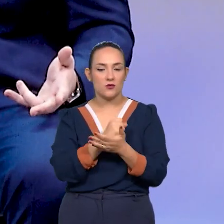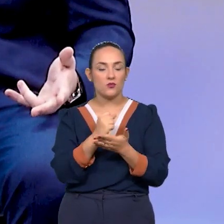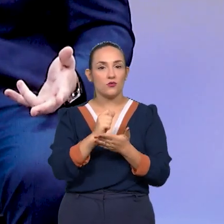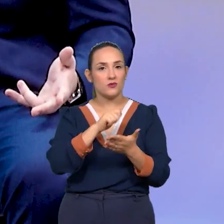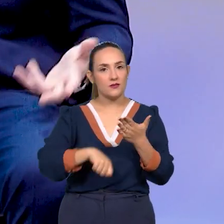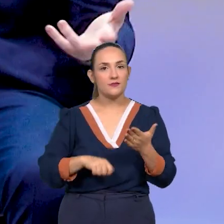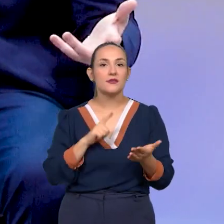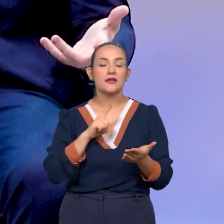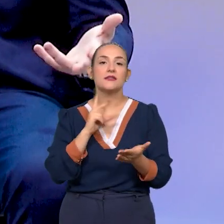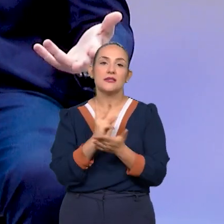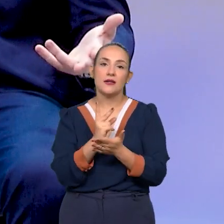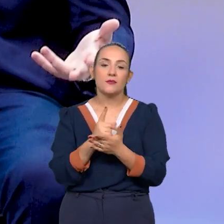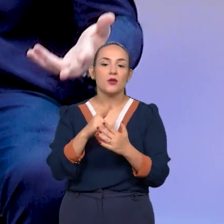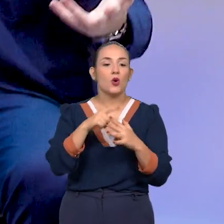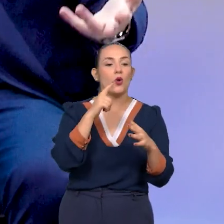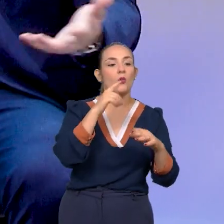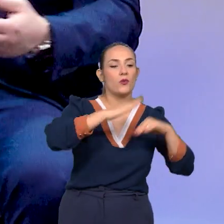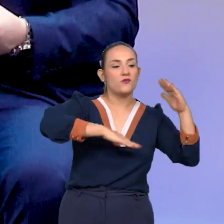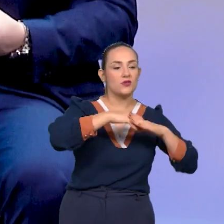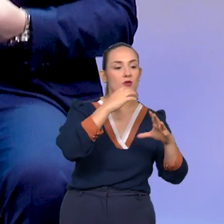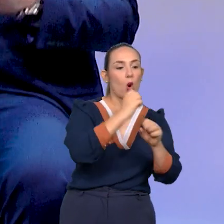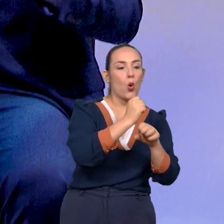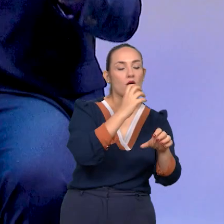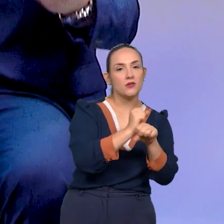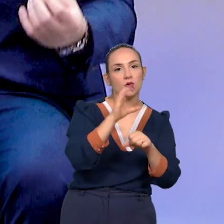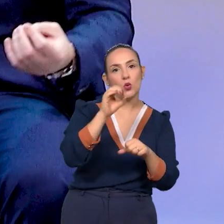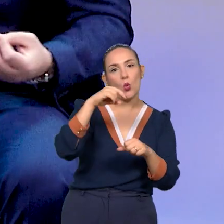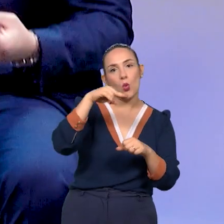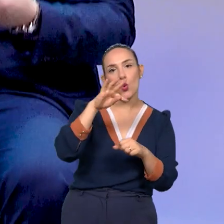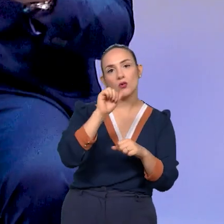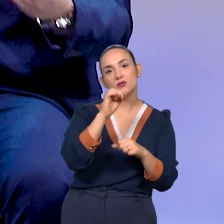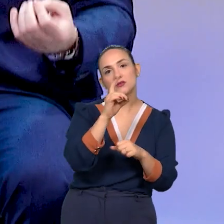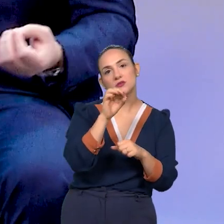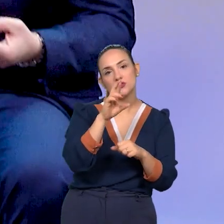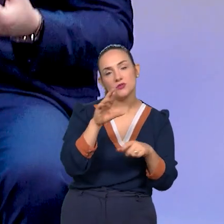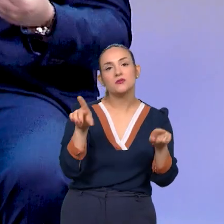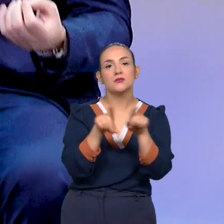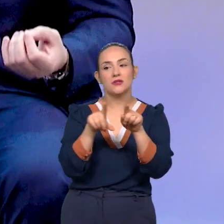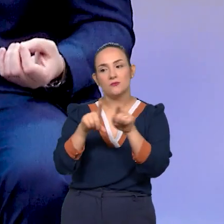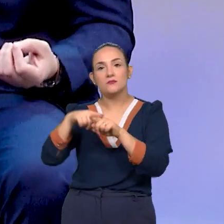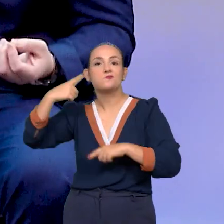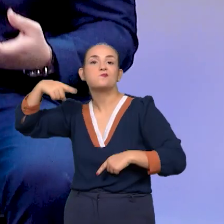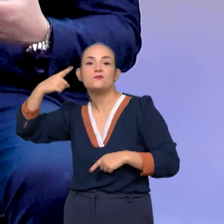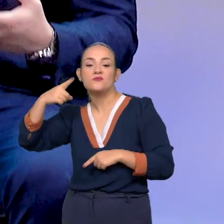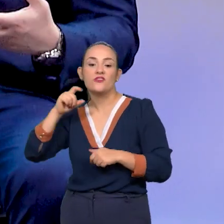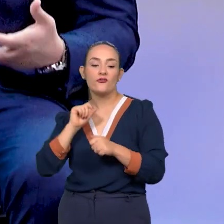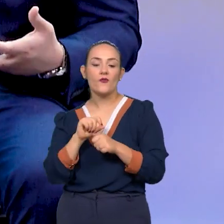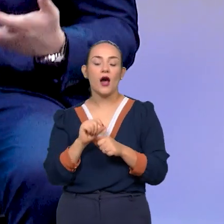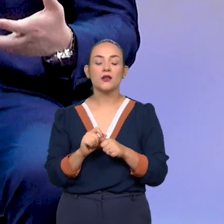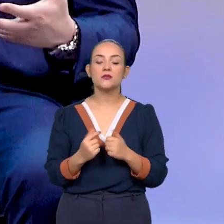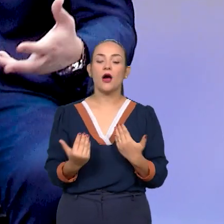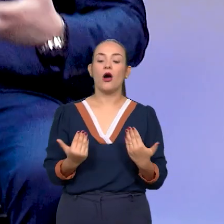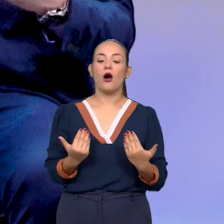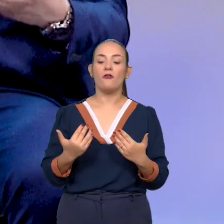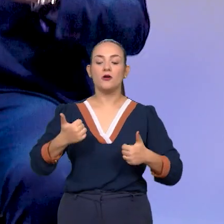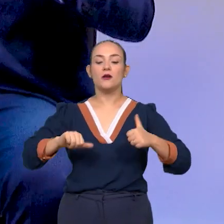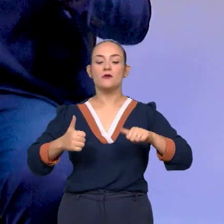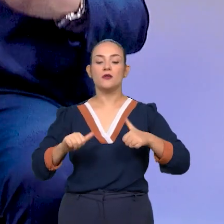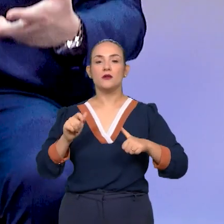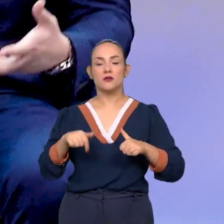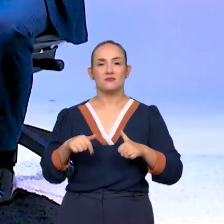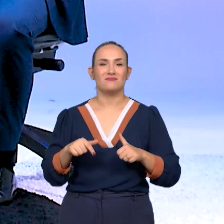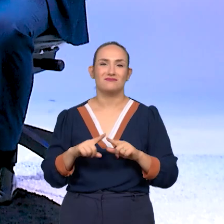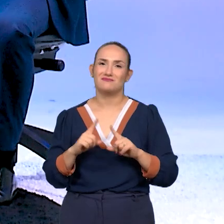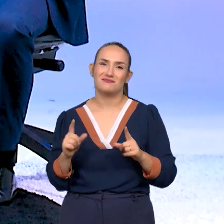contador por quê para calcular o risco de para calcular os riscos daqu daquela negociação aqui no Brasil parece que a gente ainda não